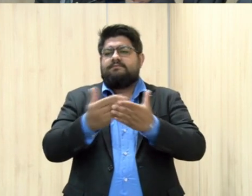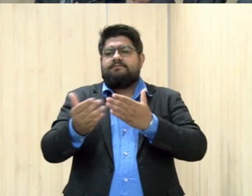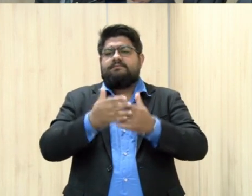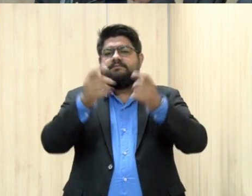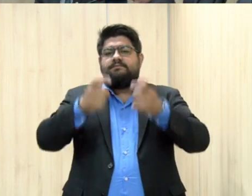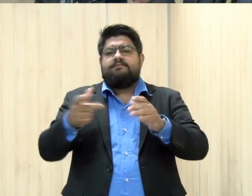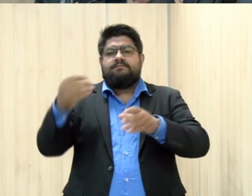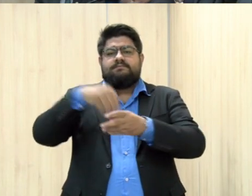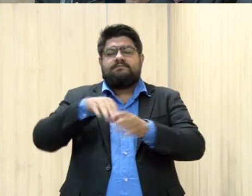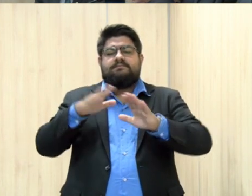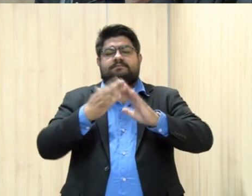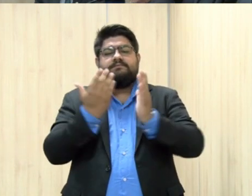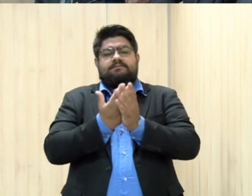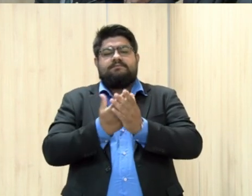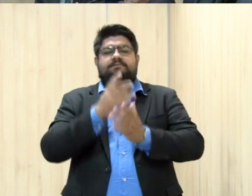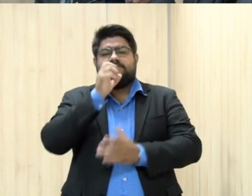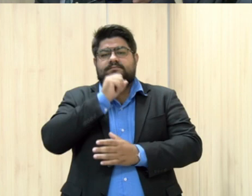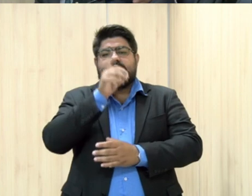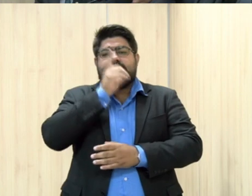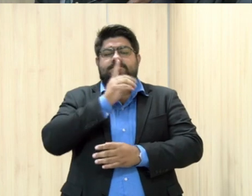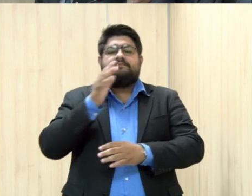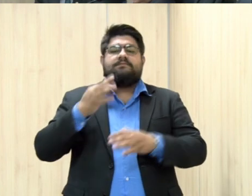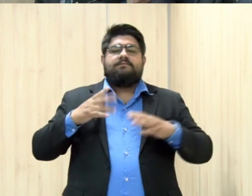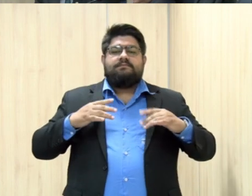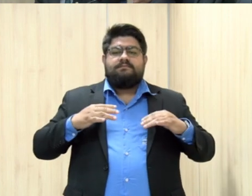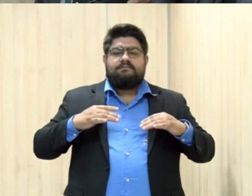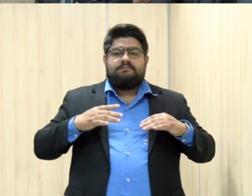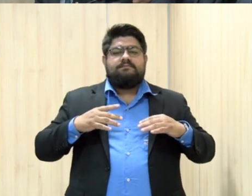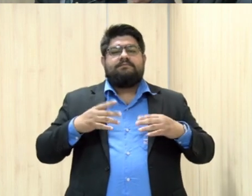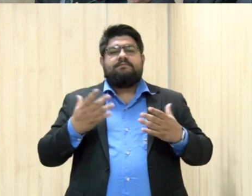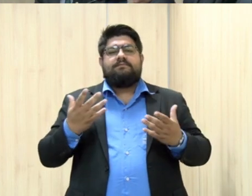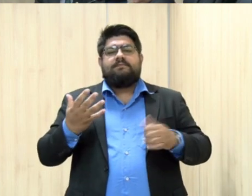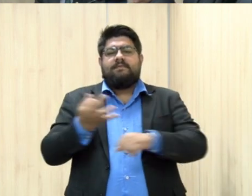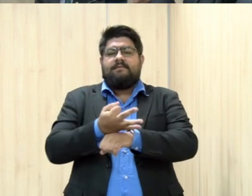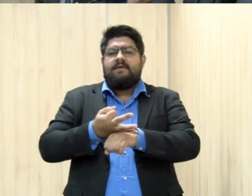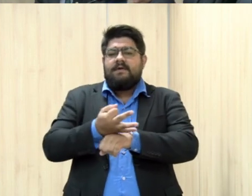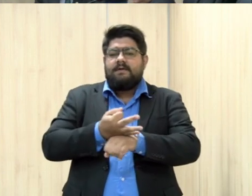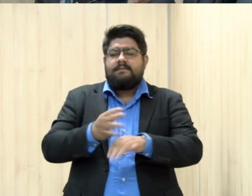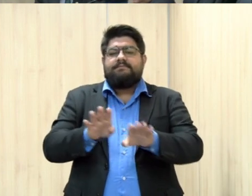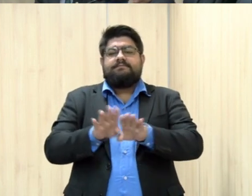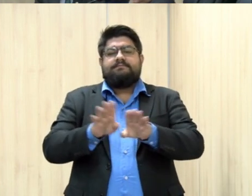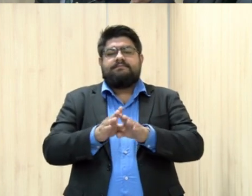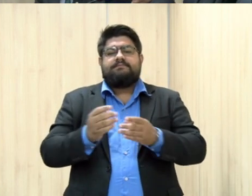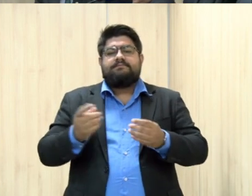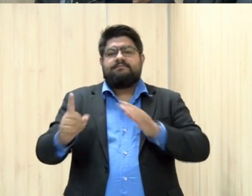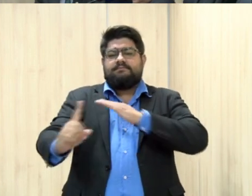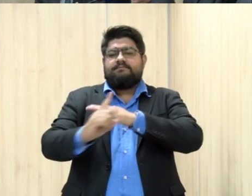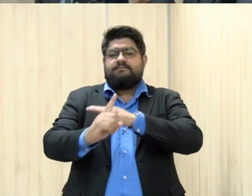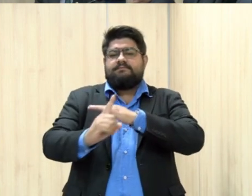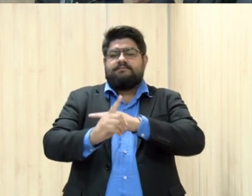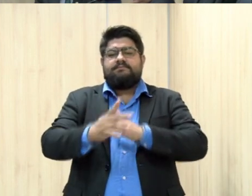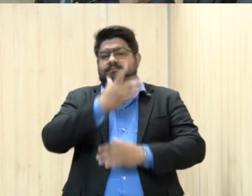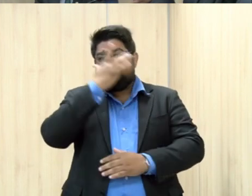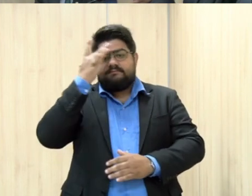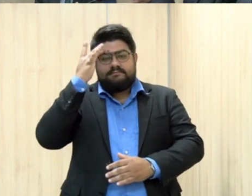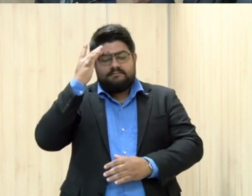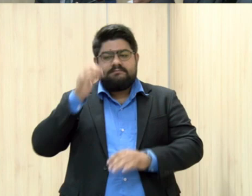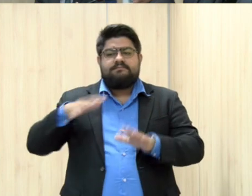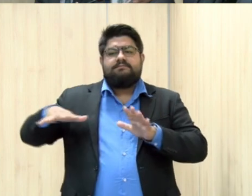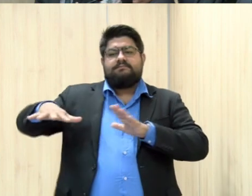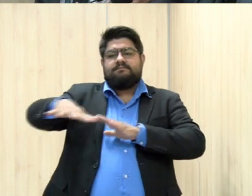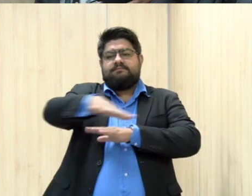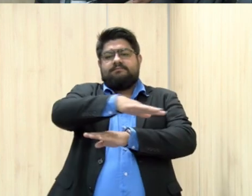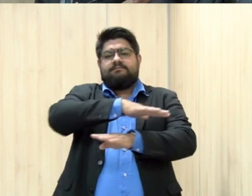o estabelecimento de ensino nos finais de semana feriados e períodos de recesso letivo para atender a comunidade em seu entorno